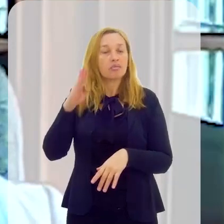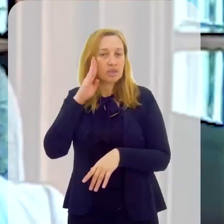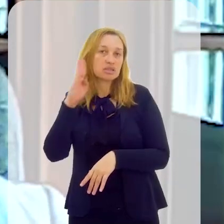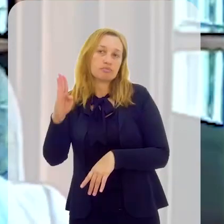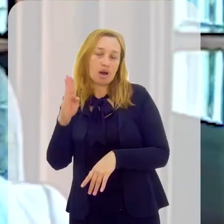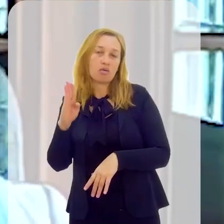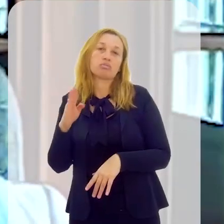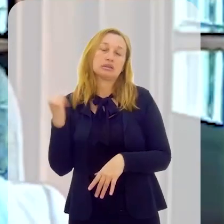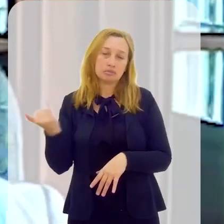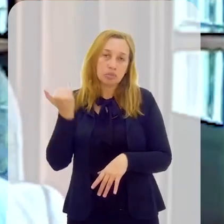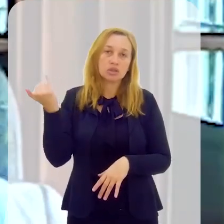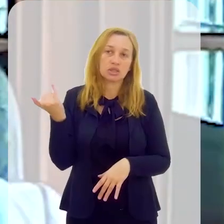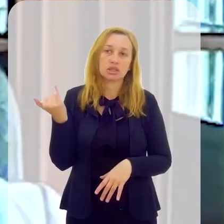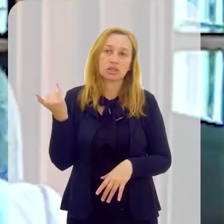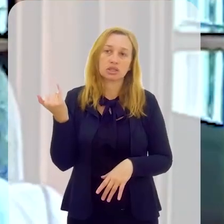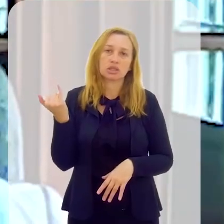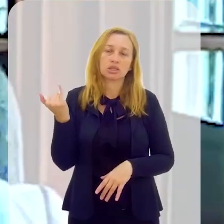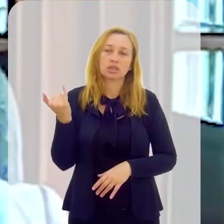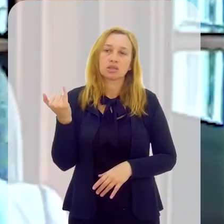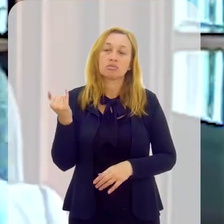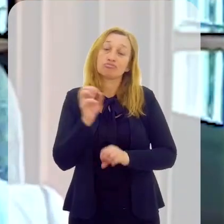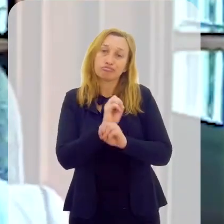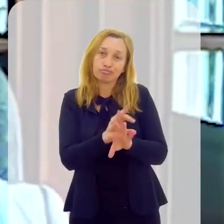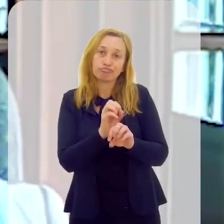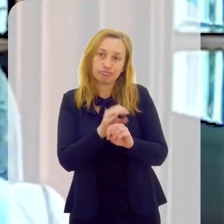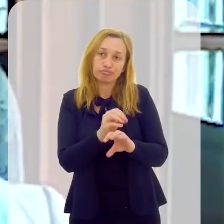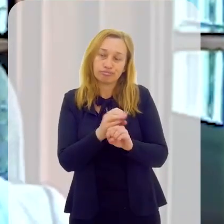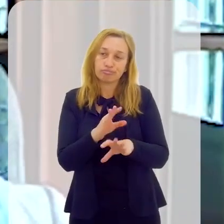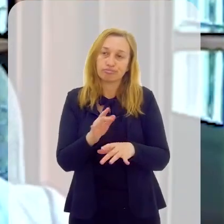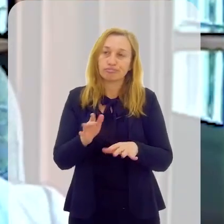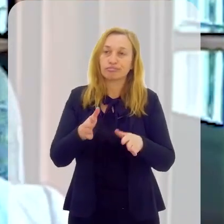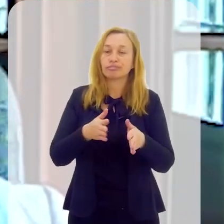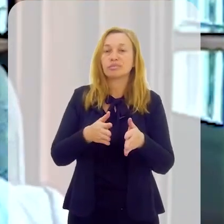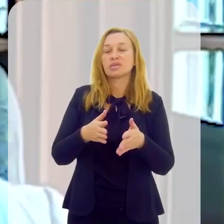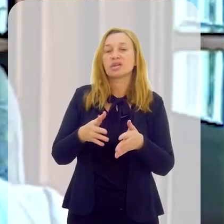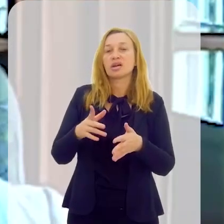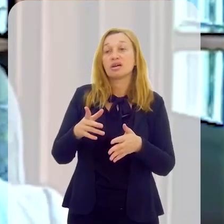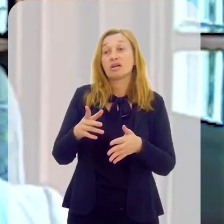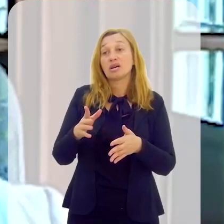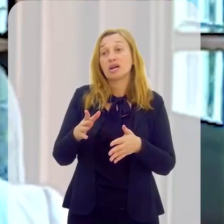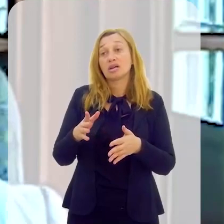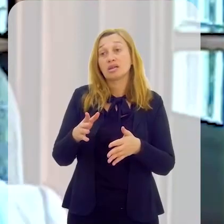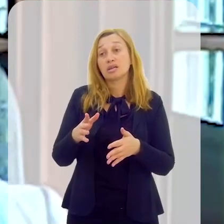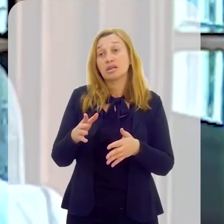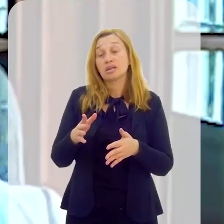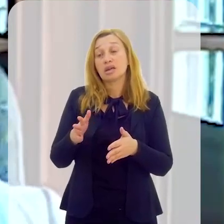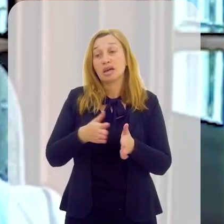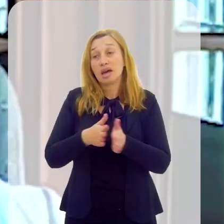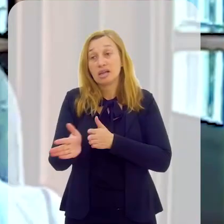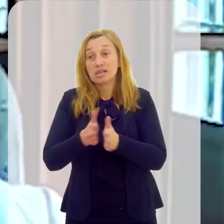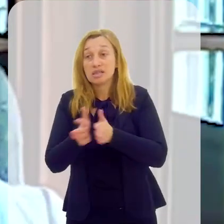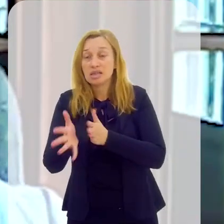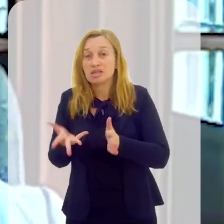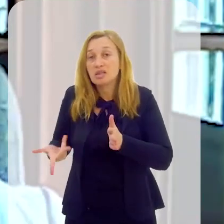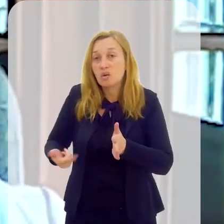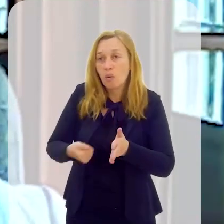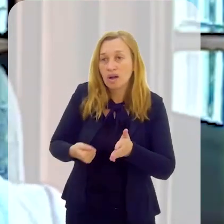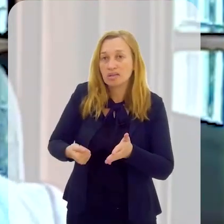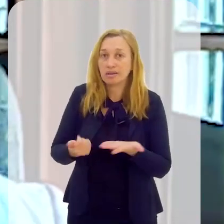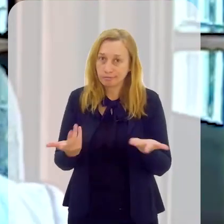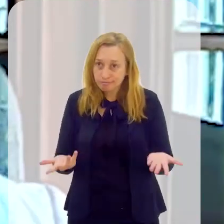é uma viabilização importante da educação para facilitar o acesso à escola,